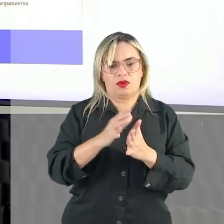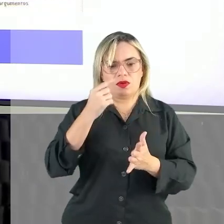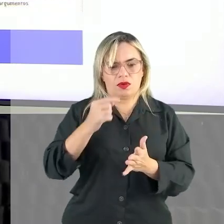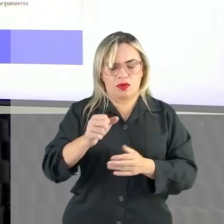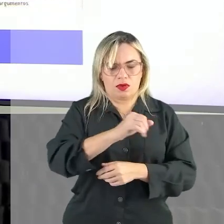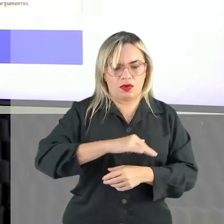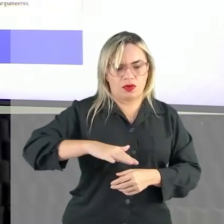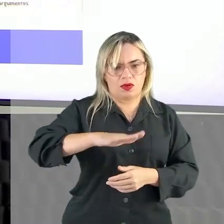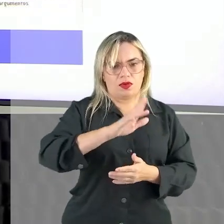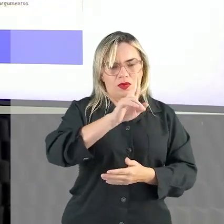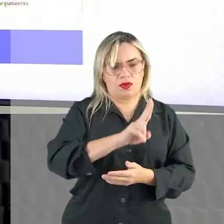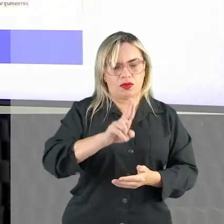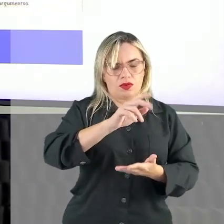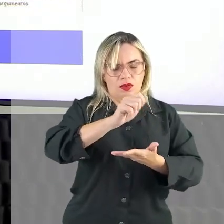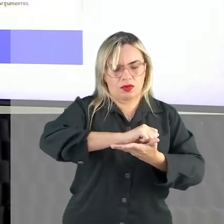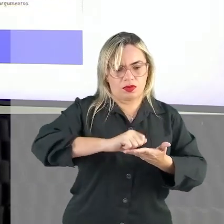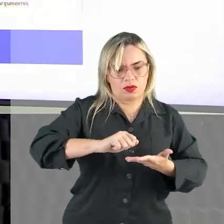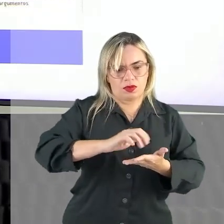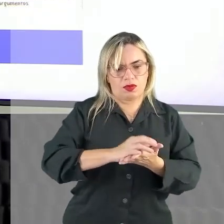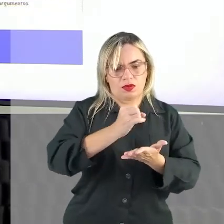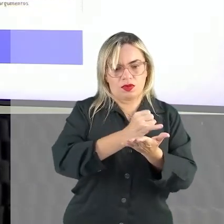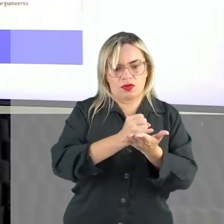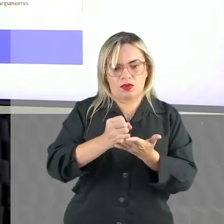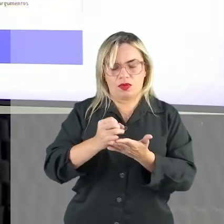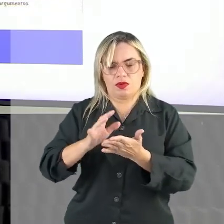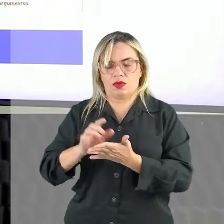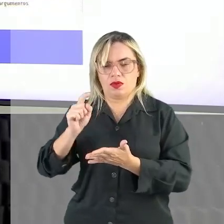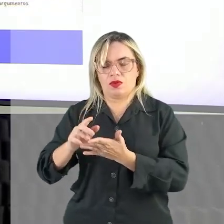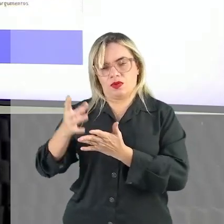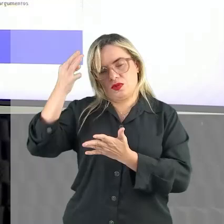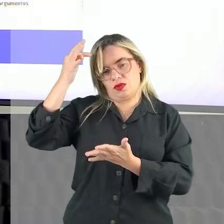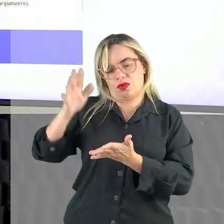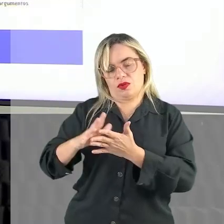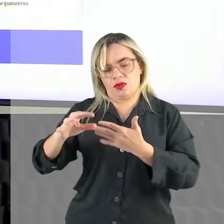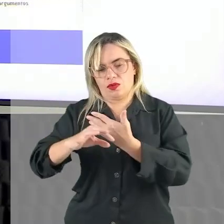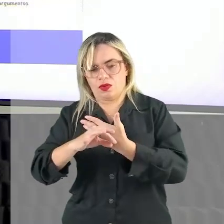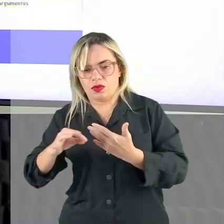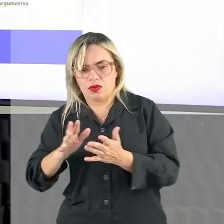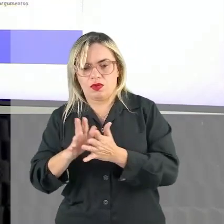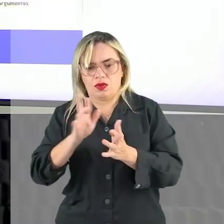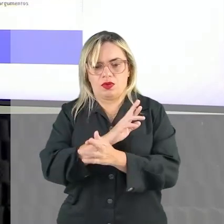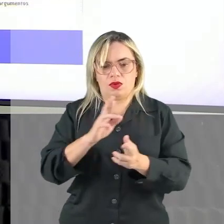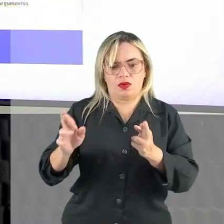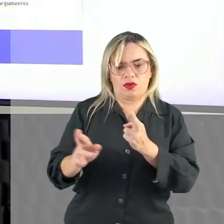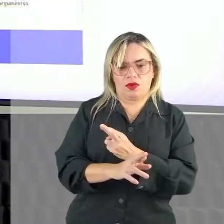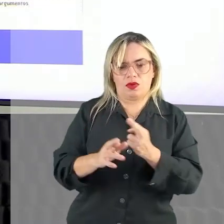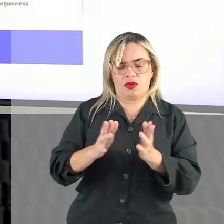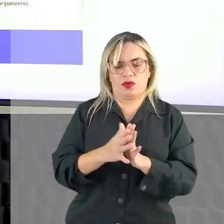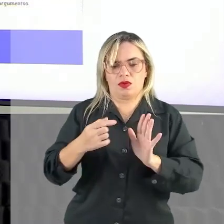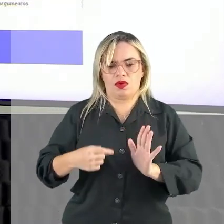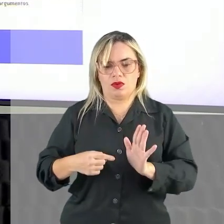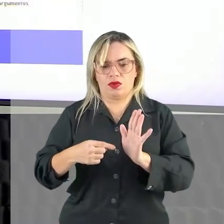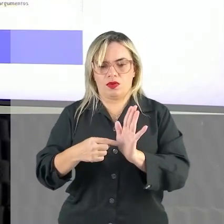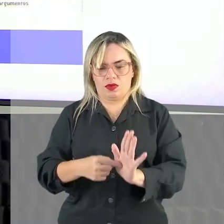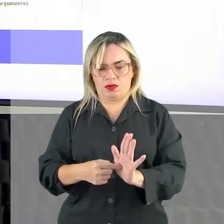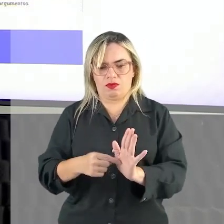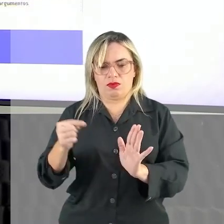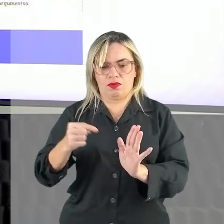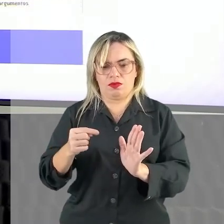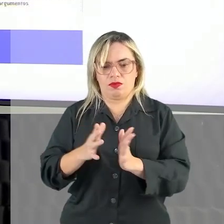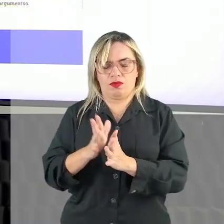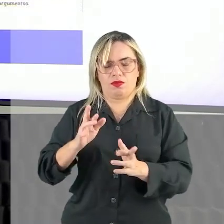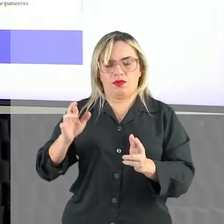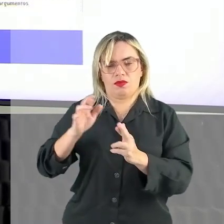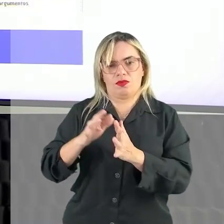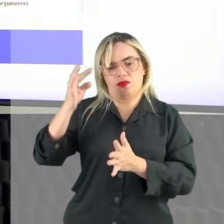ambientação da sua introdução. Eu tenho aqui os legitimadores, que envolvem a apresentação de um referencial teórico